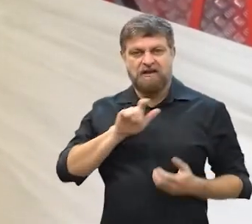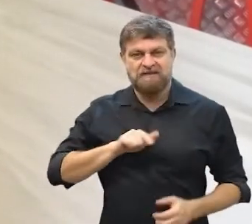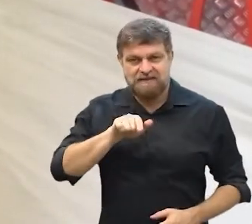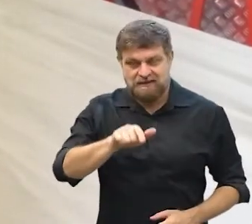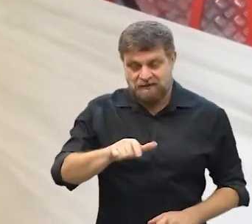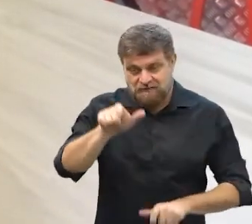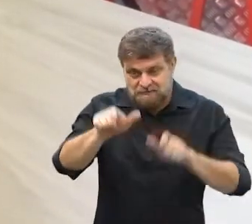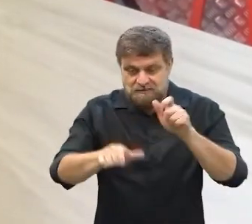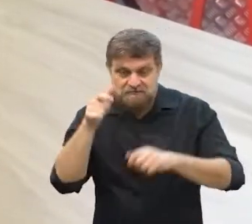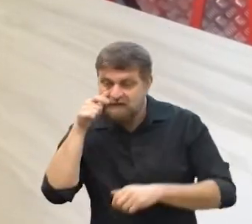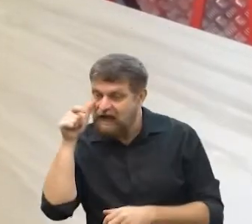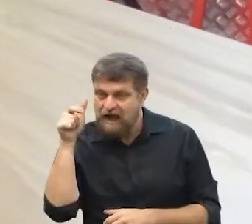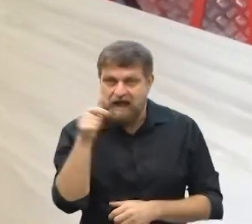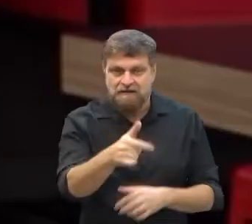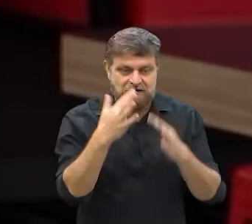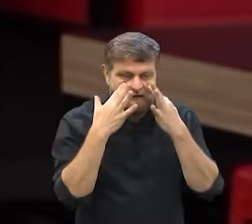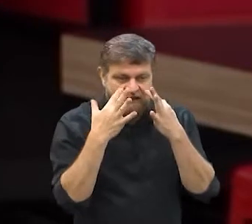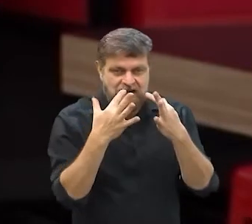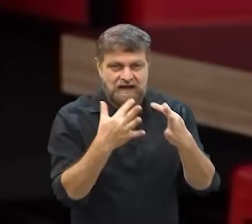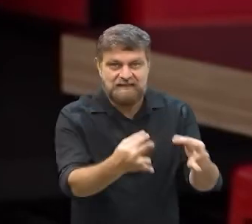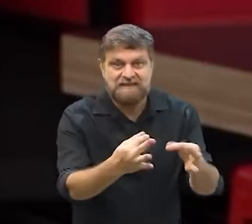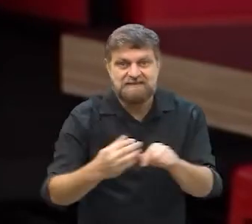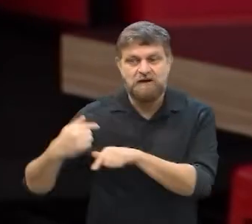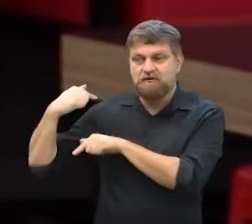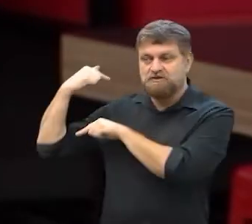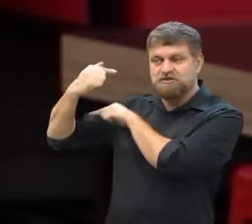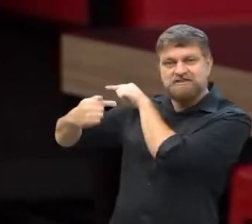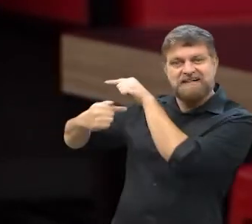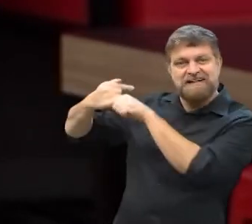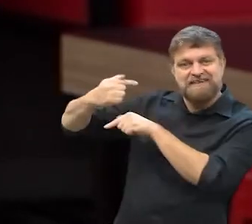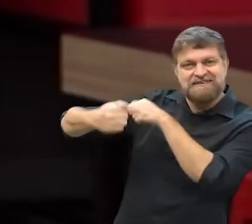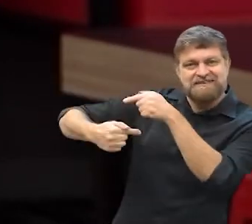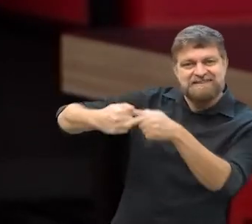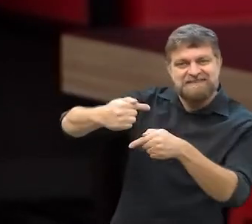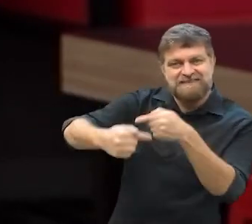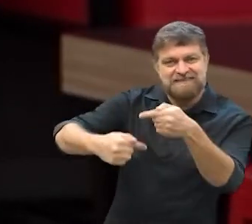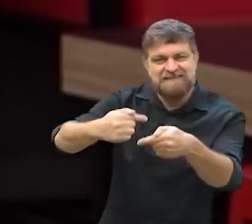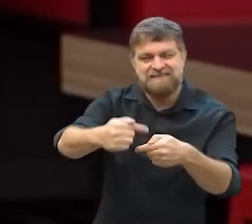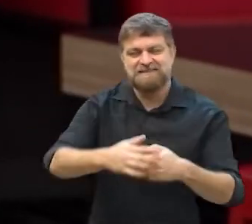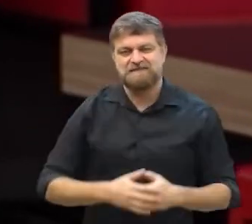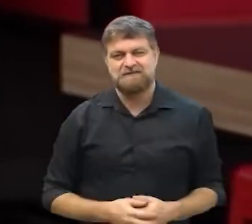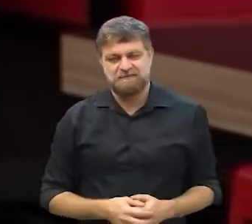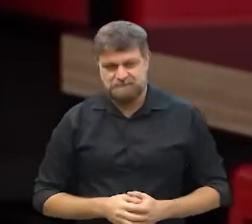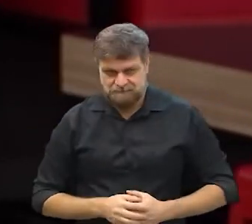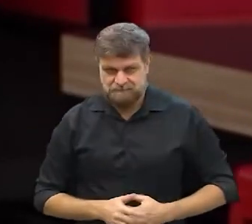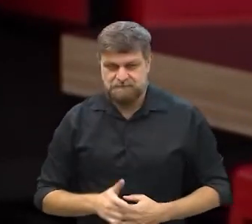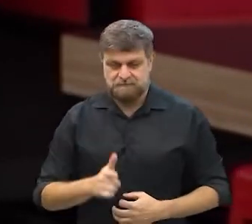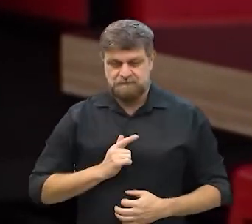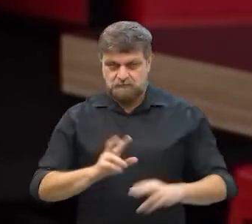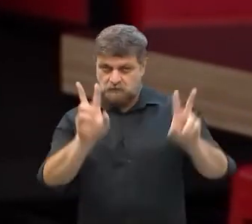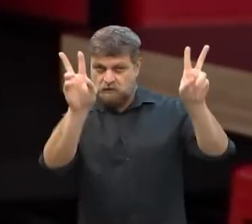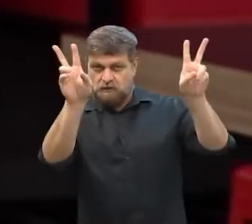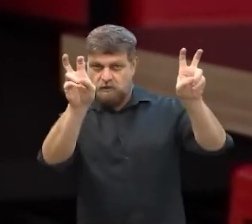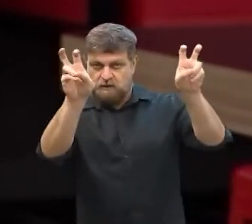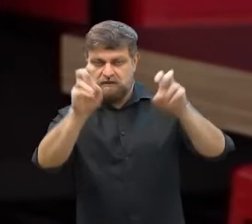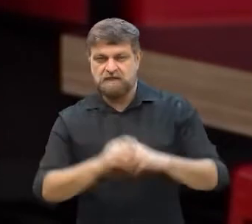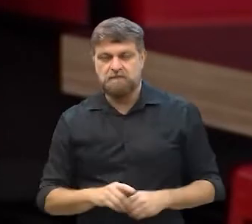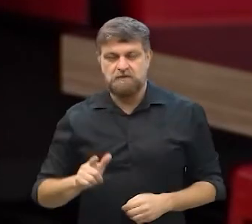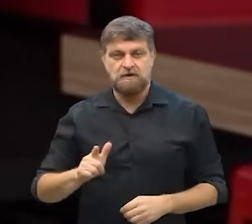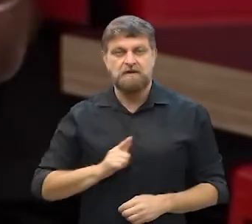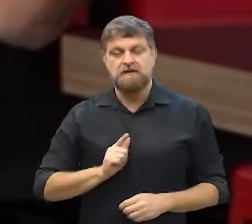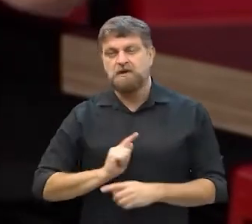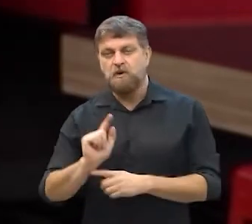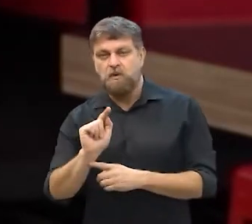dinossauro atrai, né, a atenção das várias gerações. E ele tem, assim, como assunto,